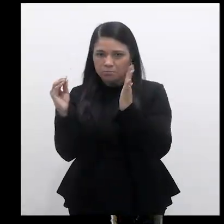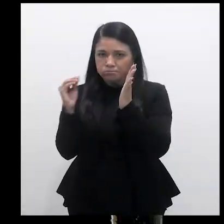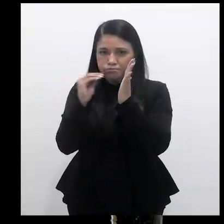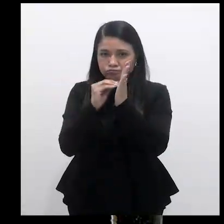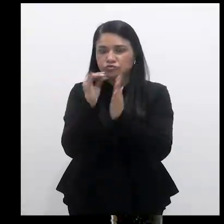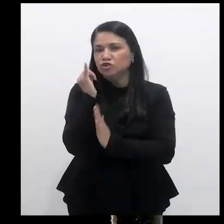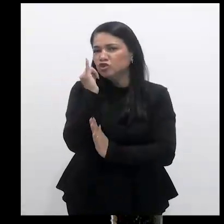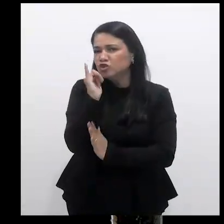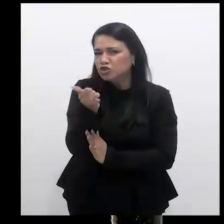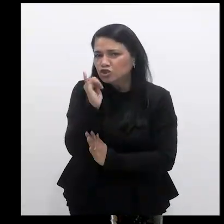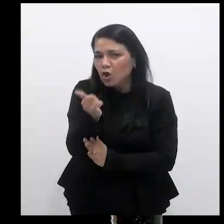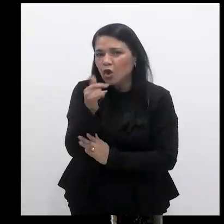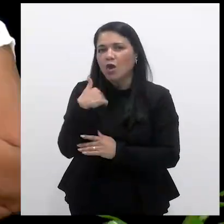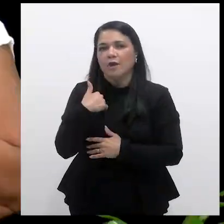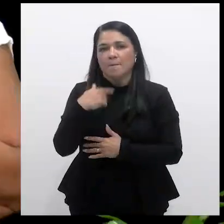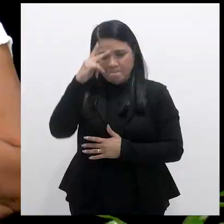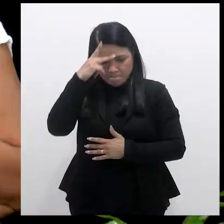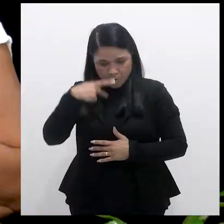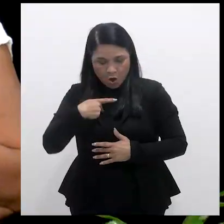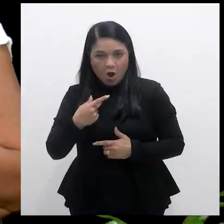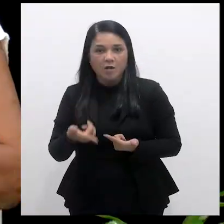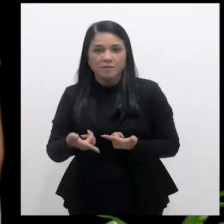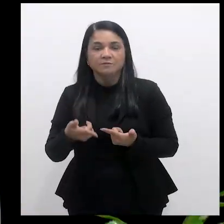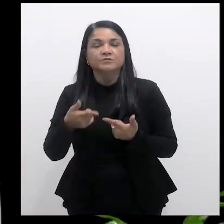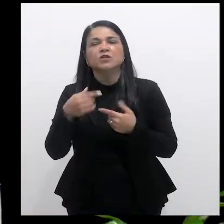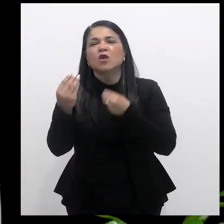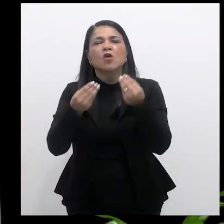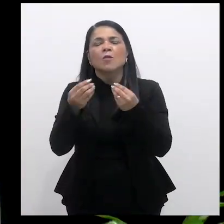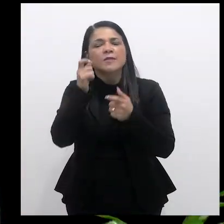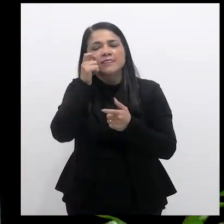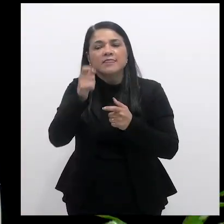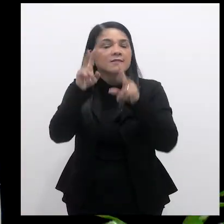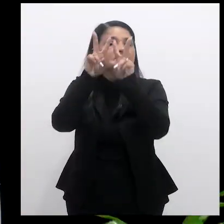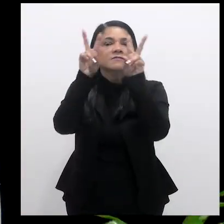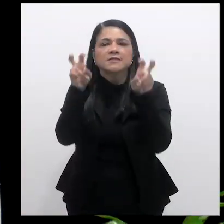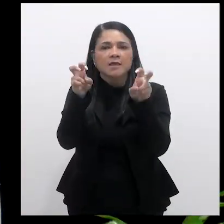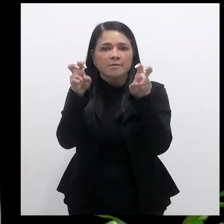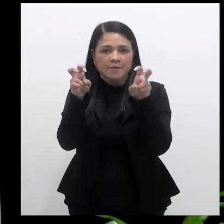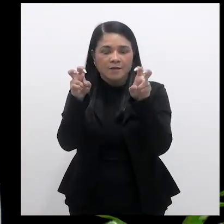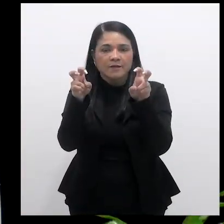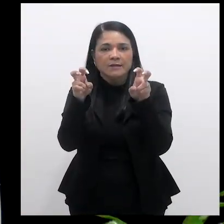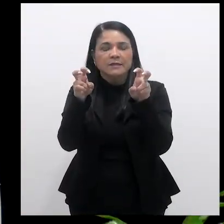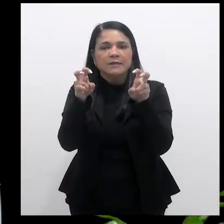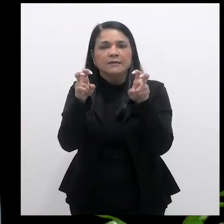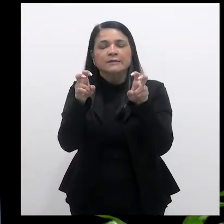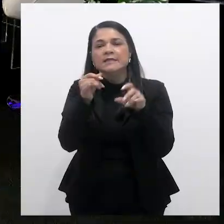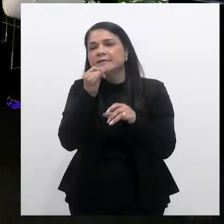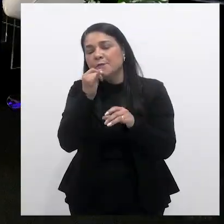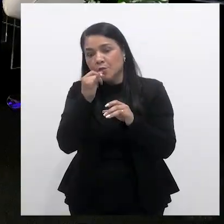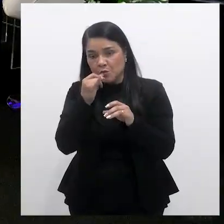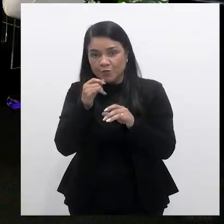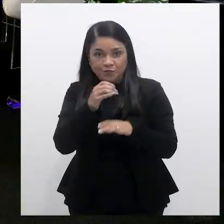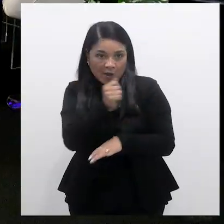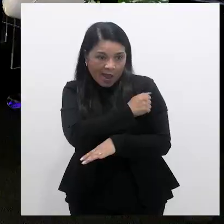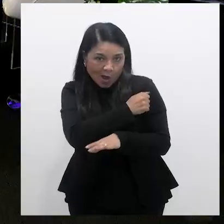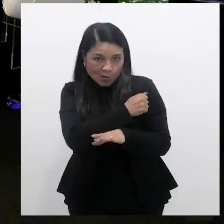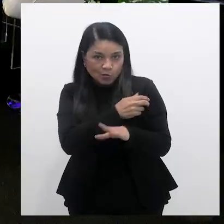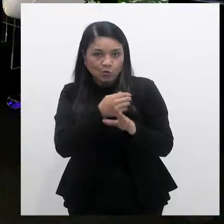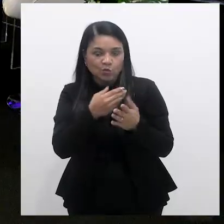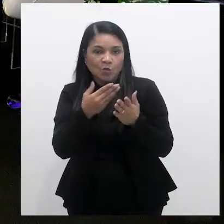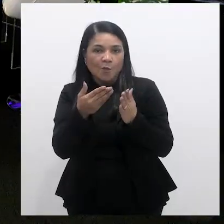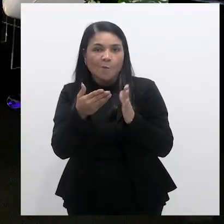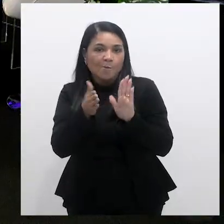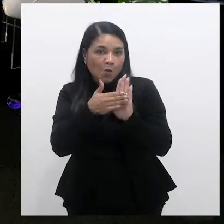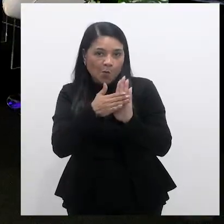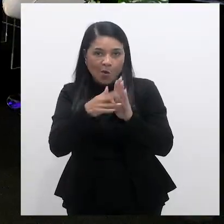essa história dele, né? E que interesse eles têm nos temas para fazer esse tipo de abordagem, por exemplo? Eles propõem? Sim,